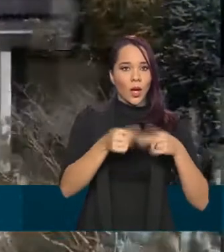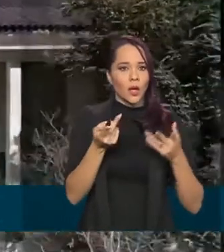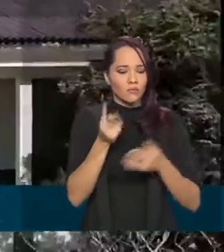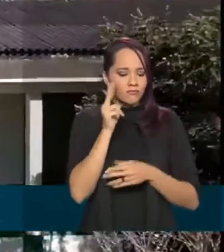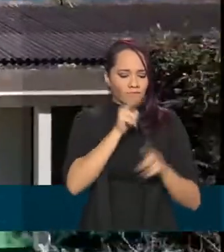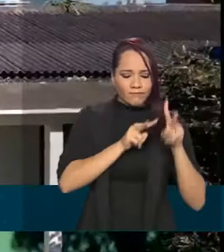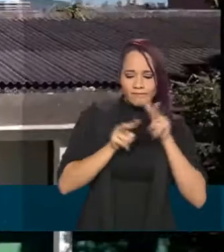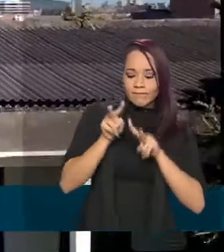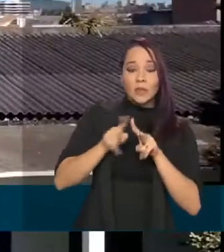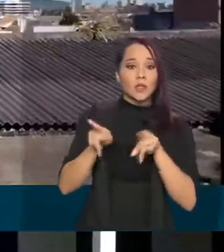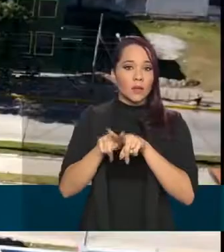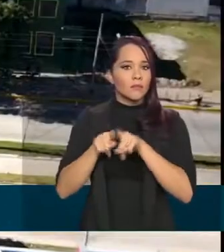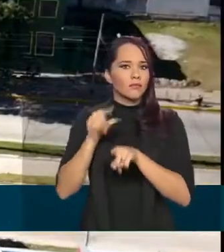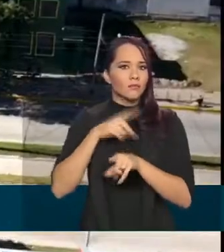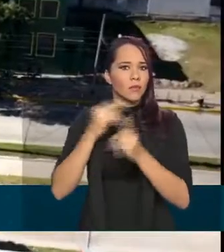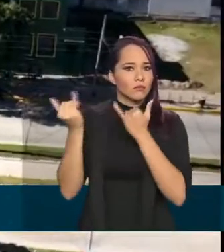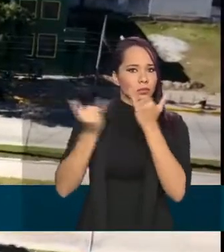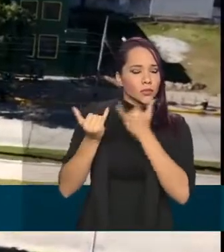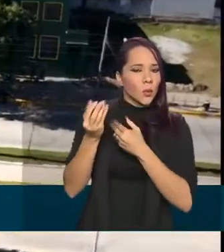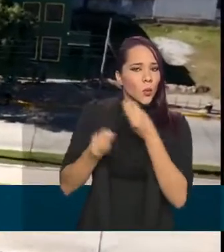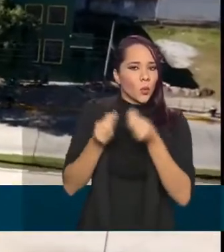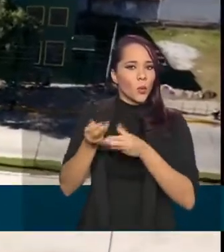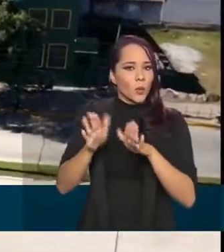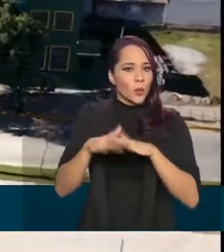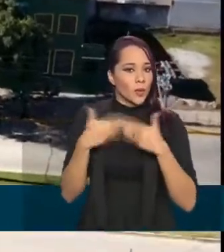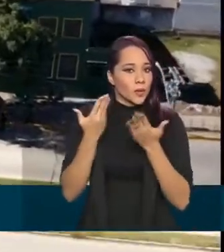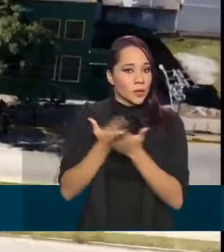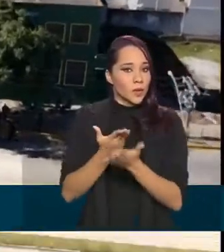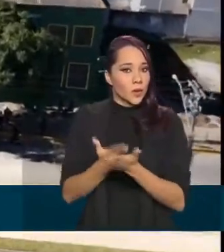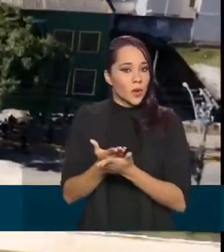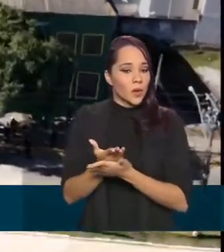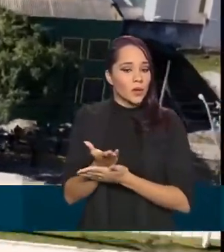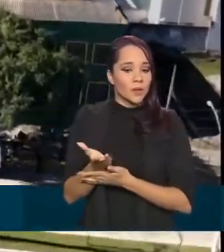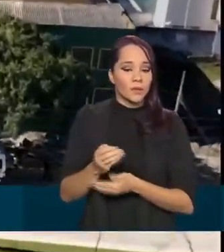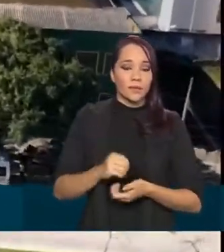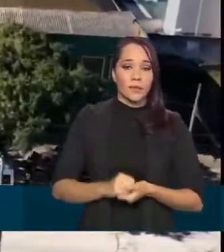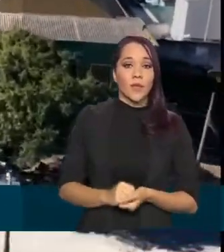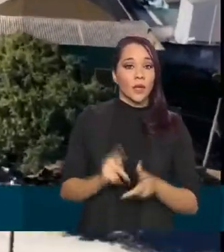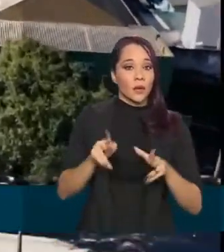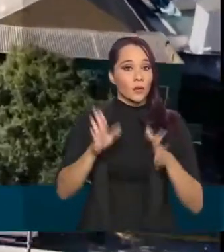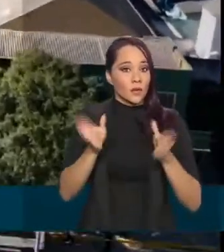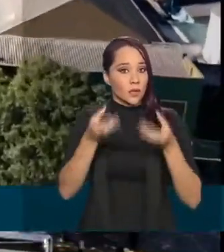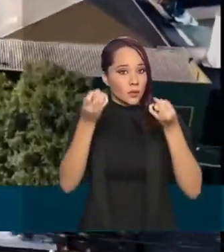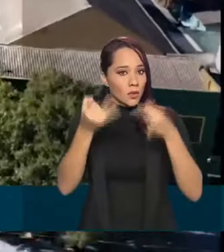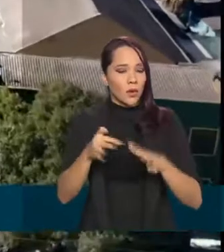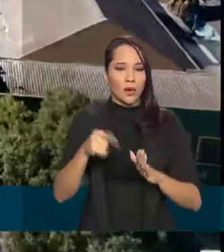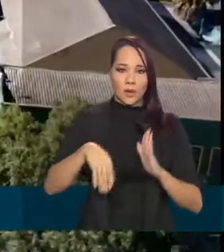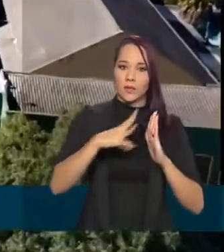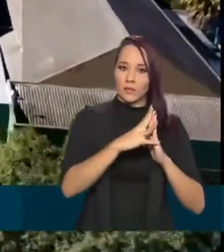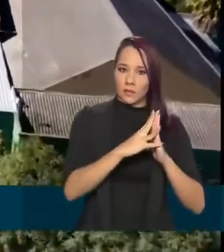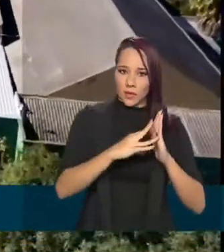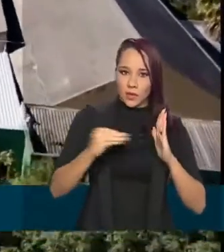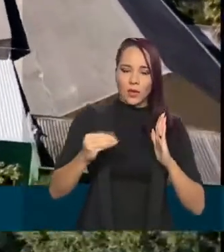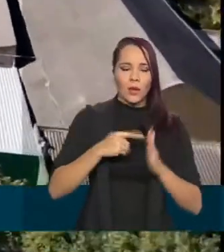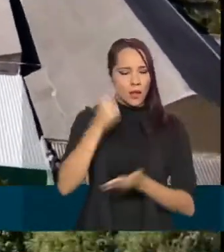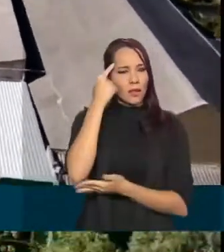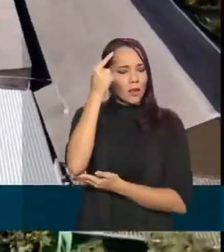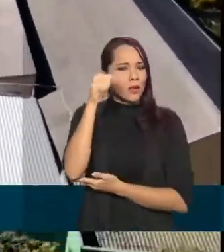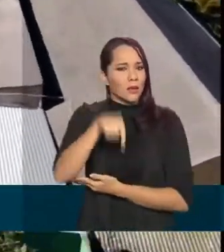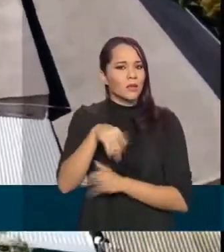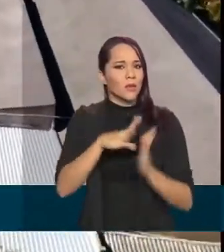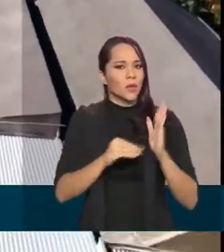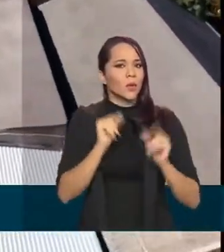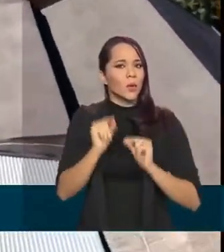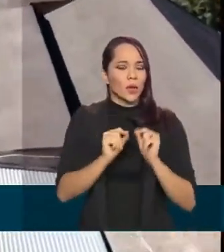tendo informações dessa escola, que, como a gente já falou, esse modelo, a ideia desse modelo